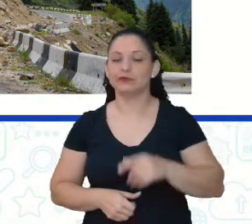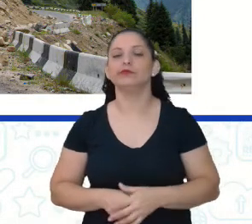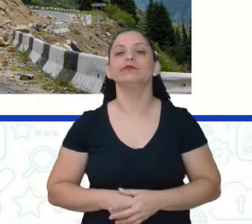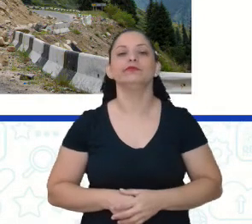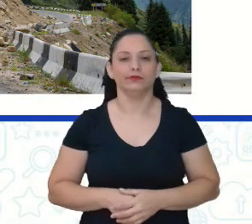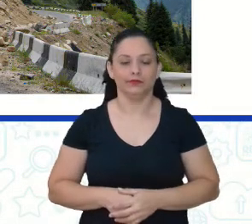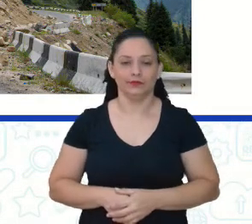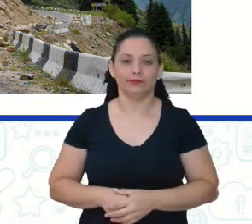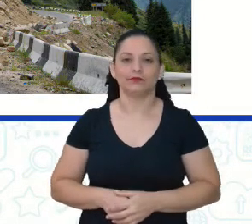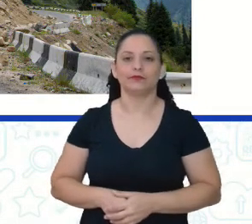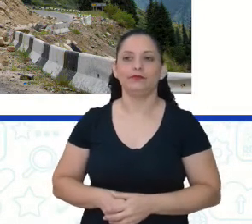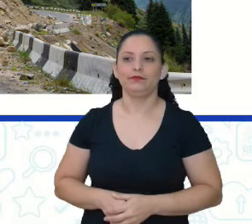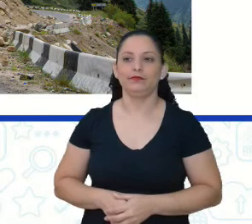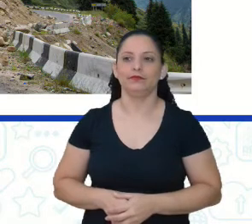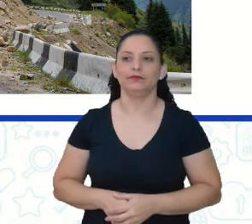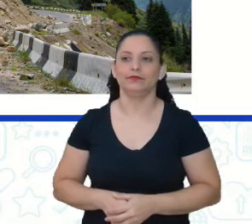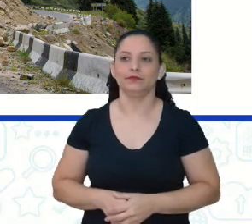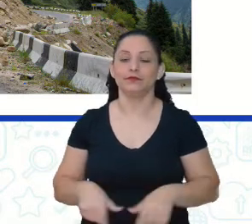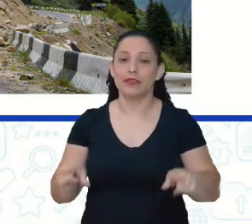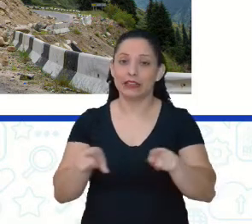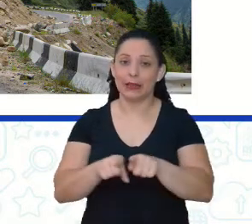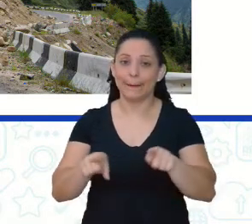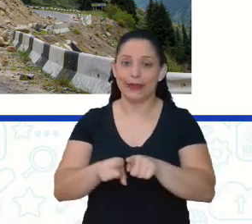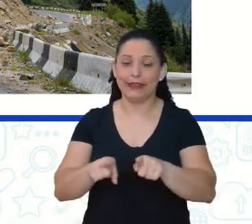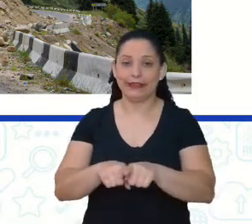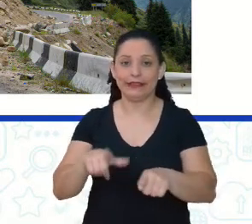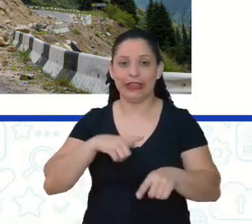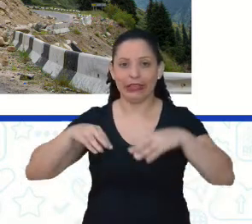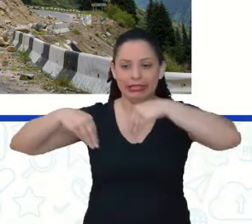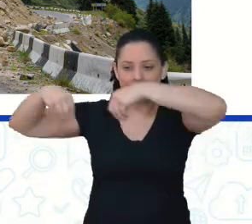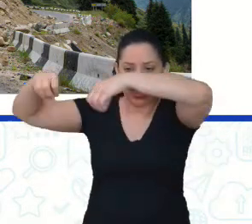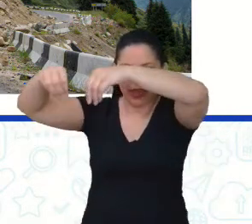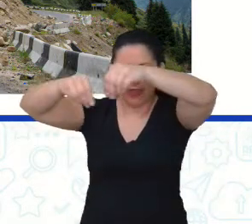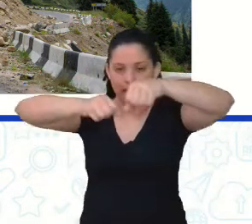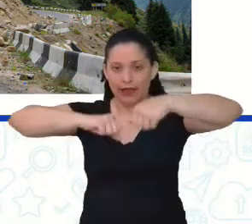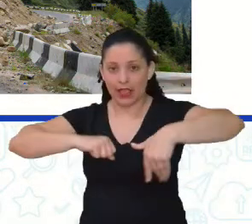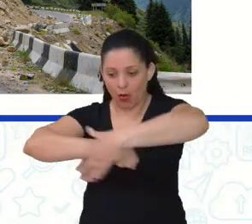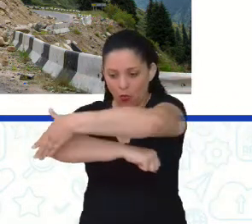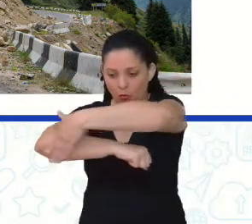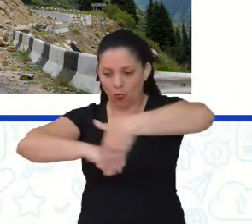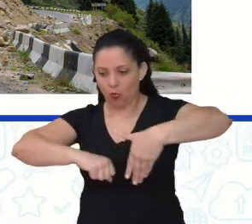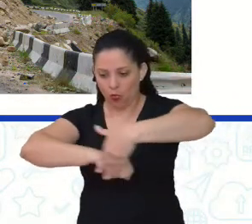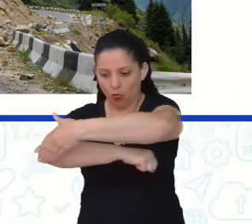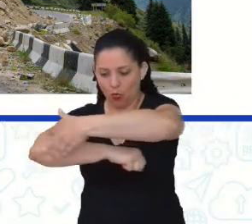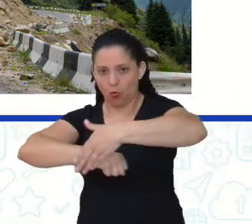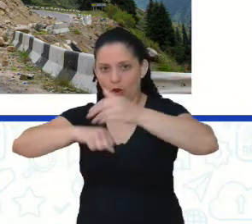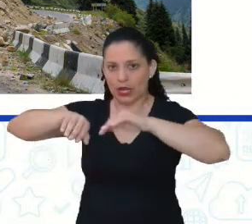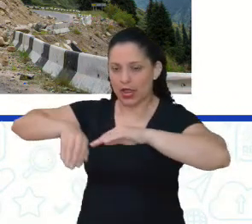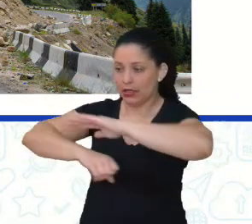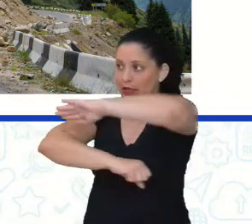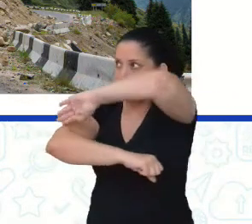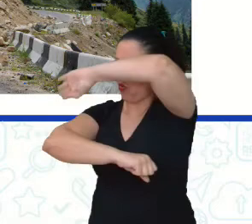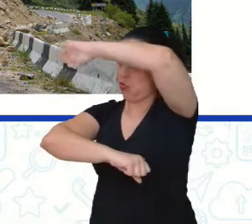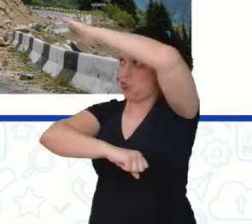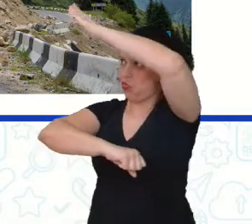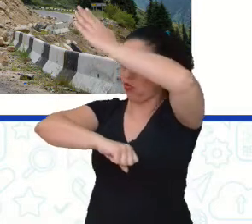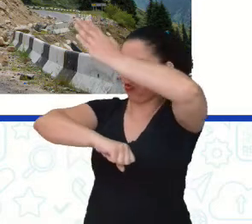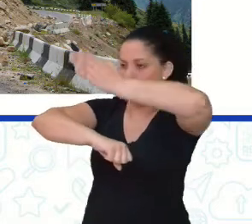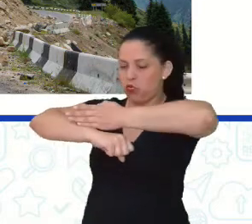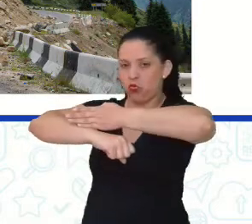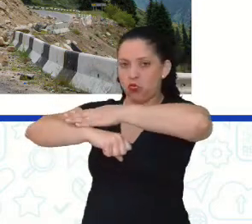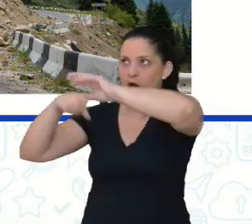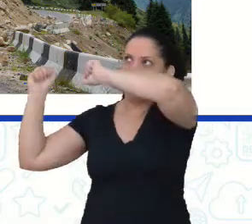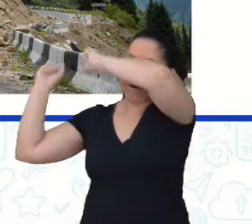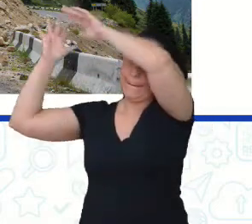né? Bem radical. E aí, deslizamento de terra também na estrada. Algumas pessoas já devem ter ouvido